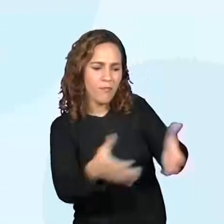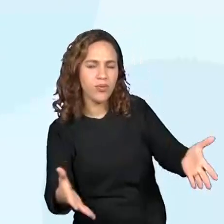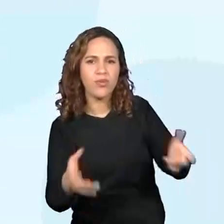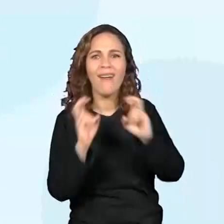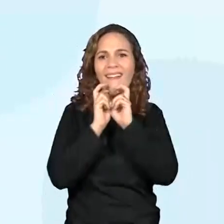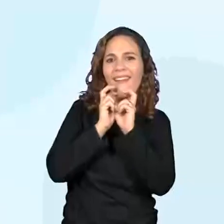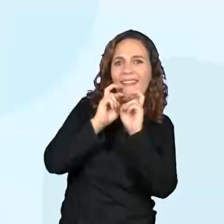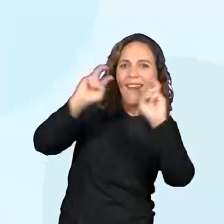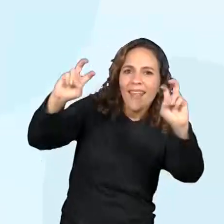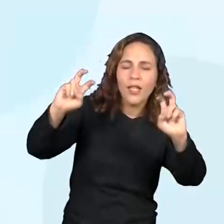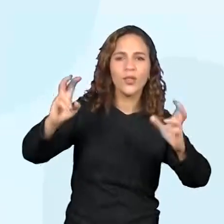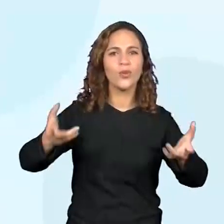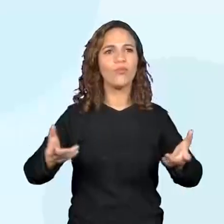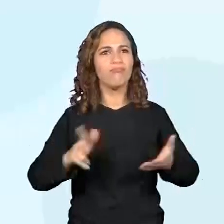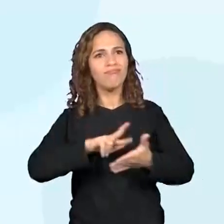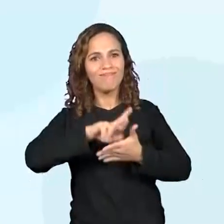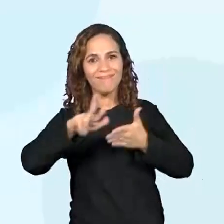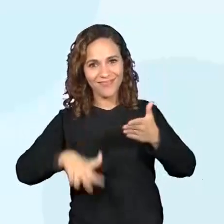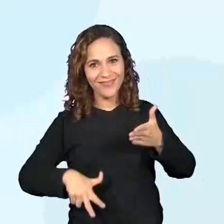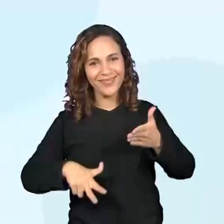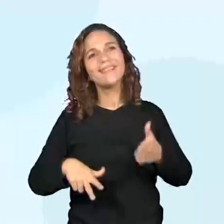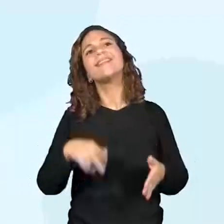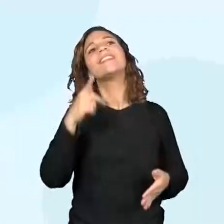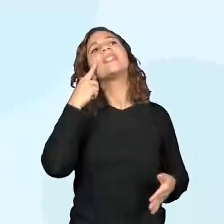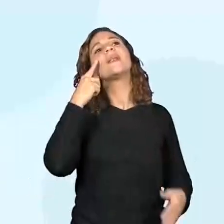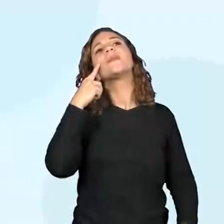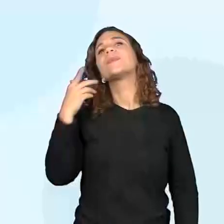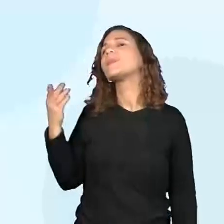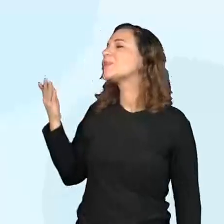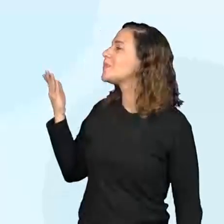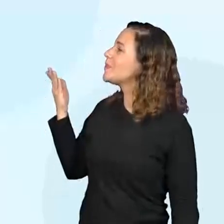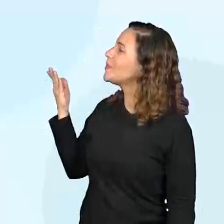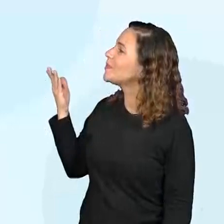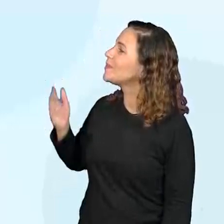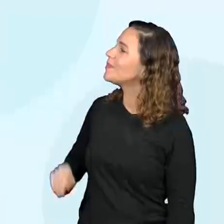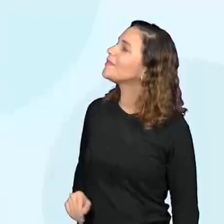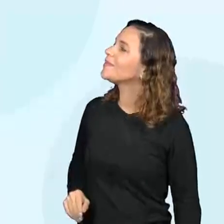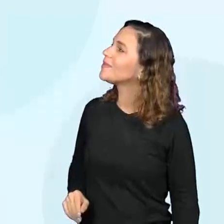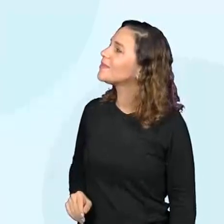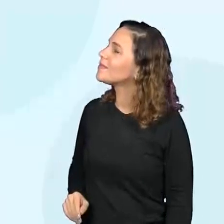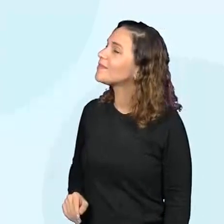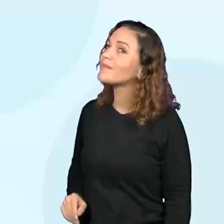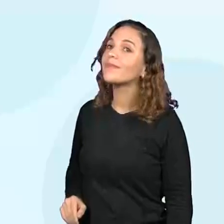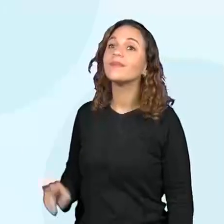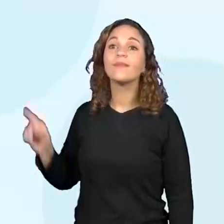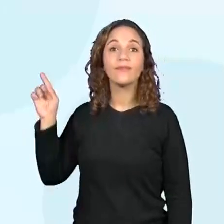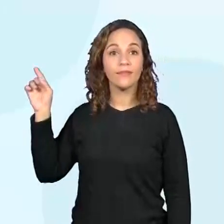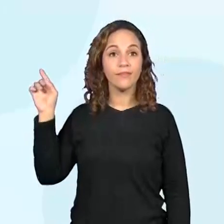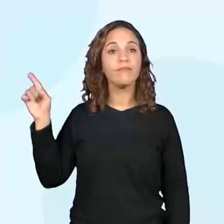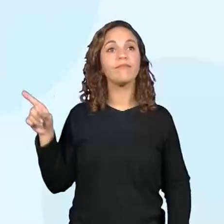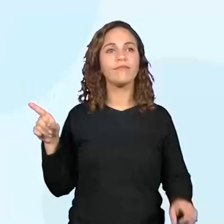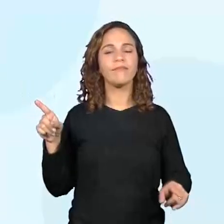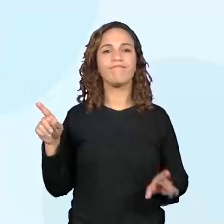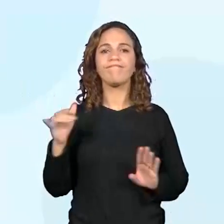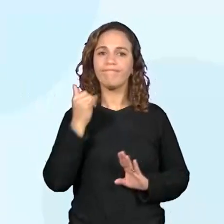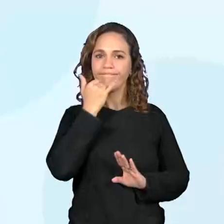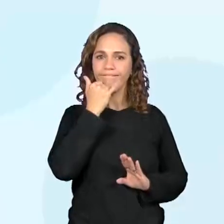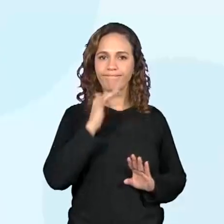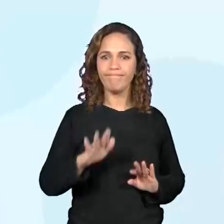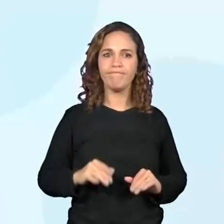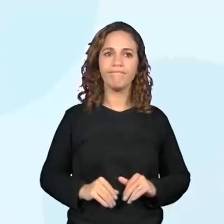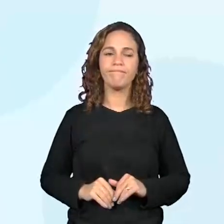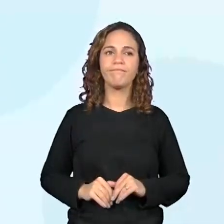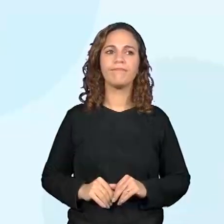quadradinho no final aqui. Eu vou pegar aqui a caneta para poder mostrar. Geralmente aqui, ó, também... Opa,